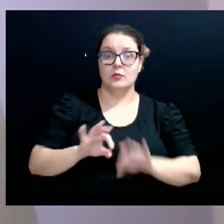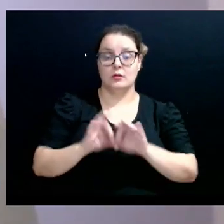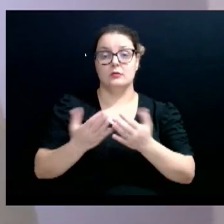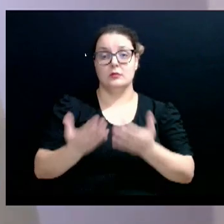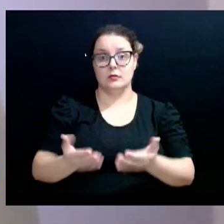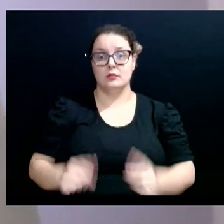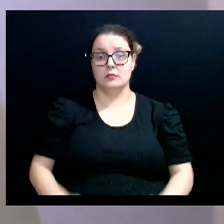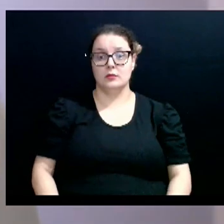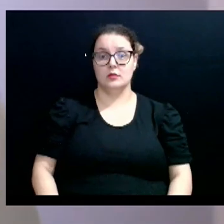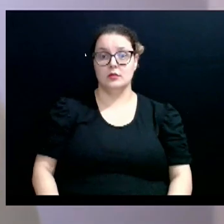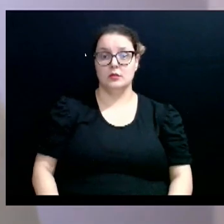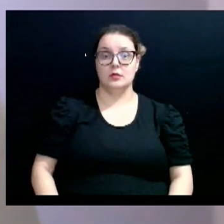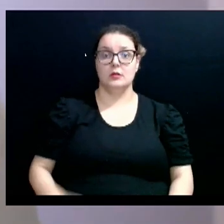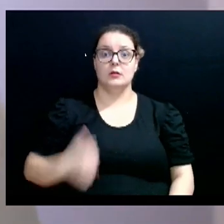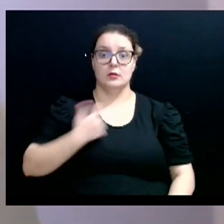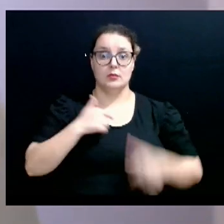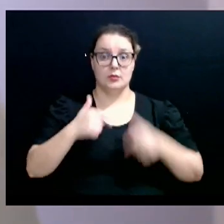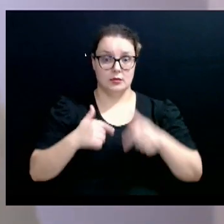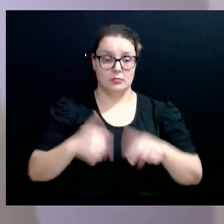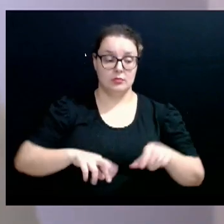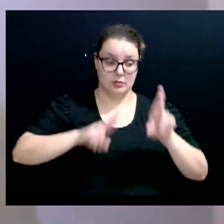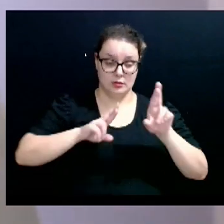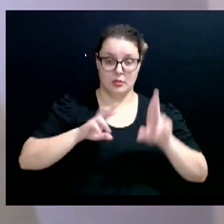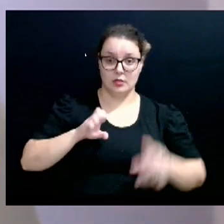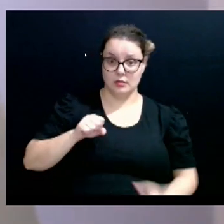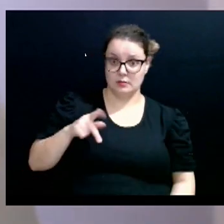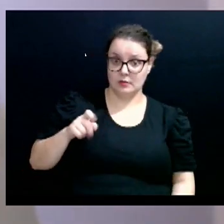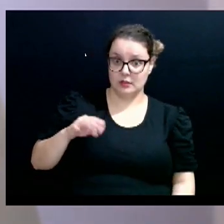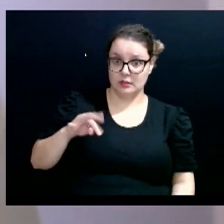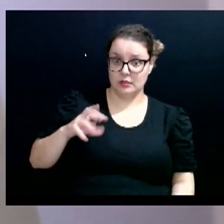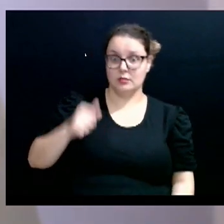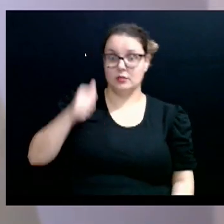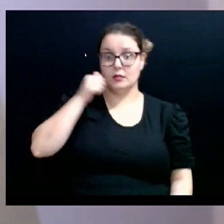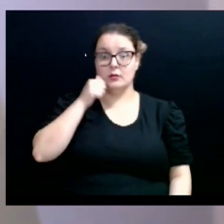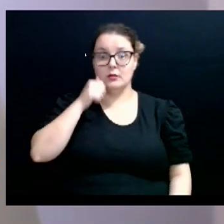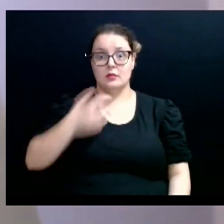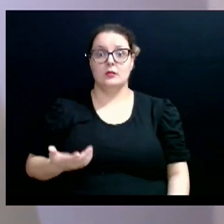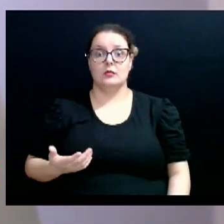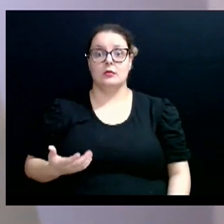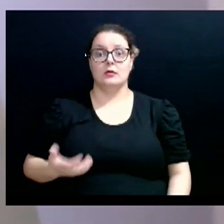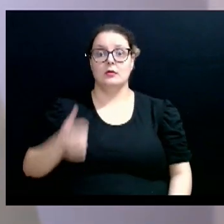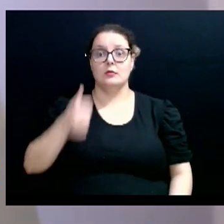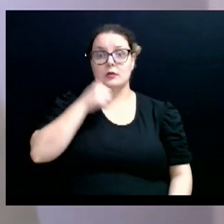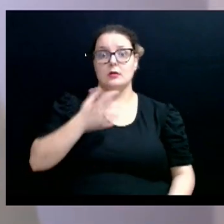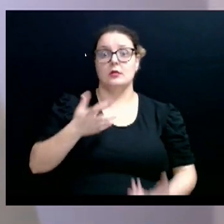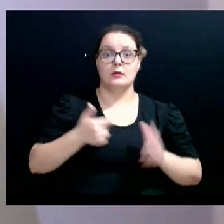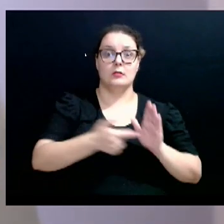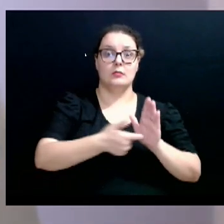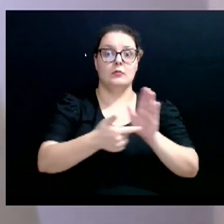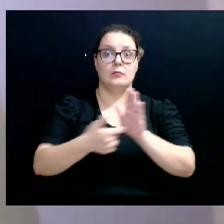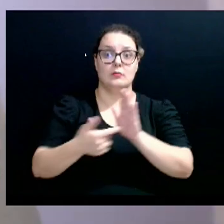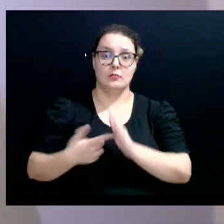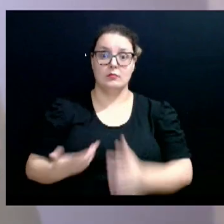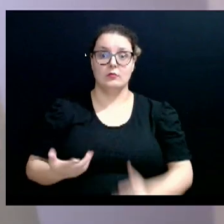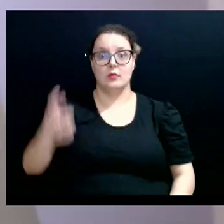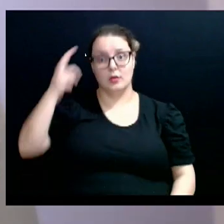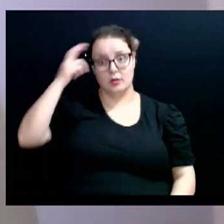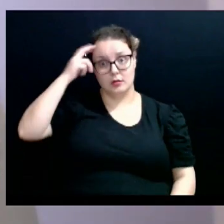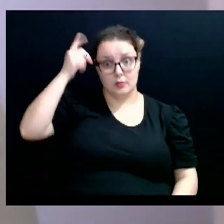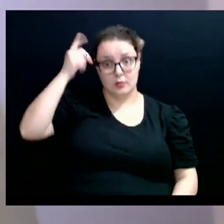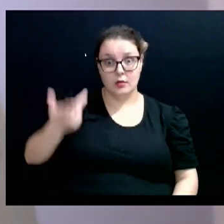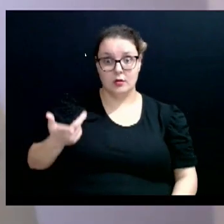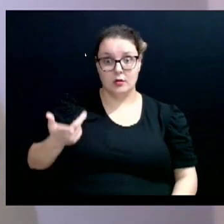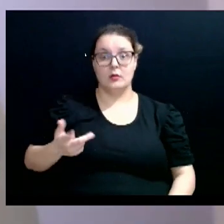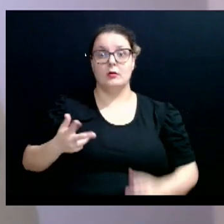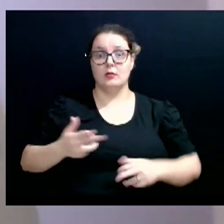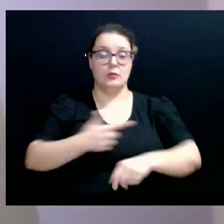gente também tem que trabalhar essas expectativas das mulheres. Elas querem se mostrar, às vezes, por culturalmente mesmo, por uma educação que tiveram